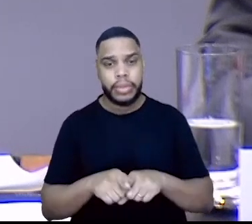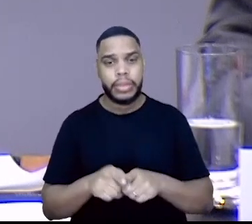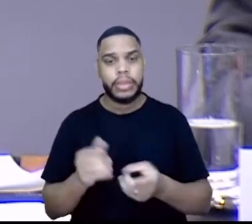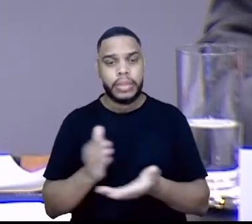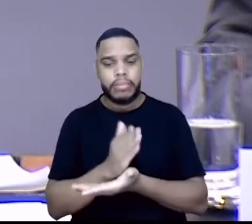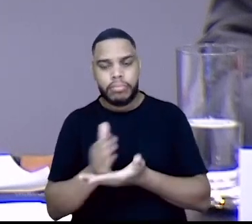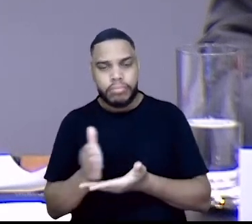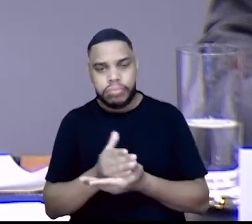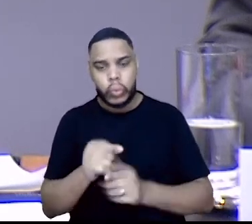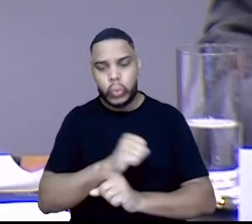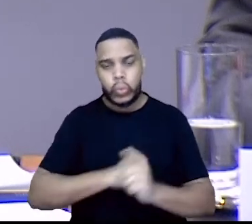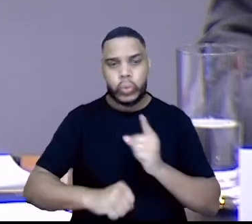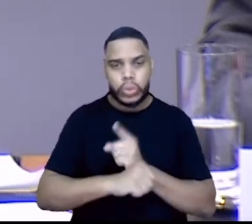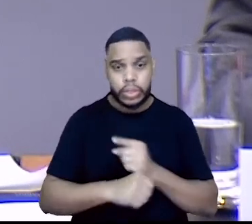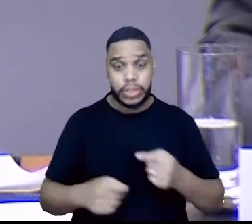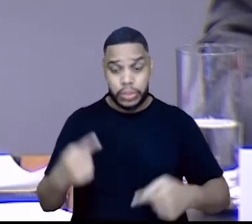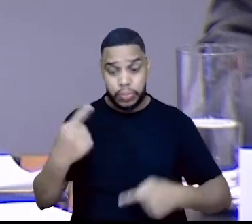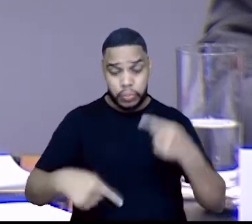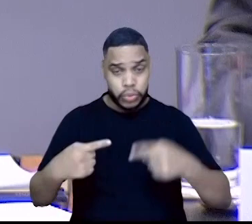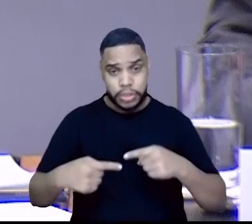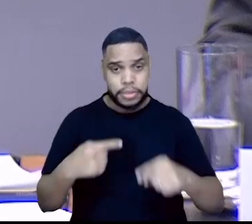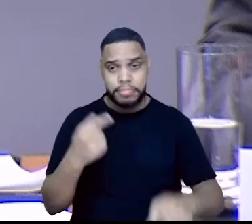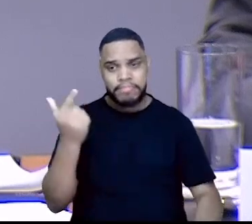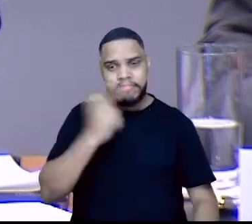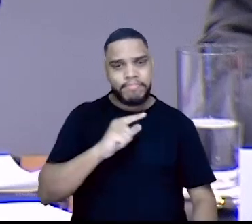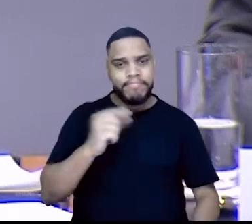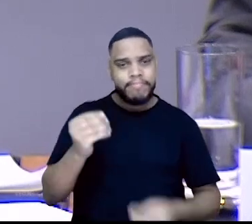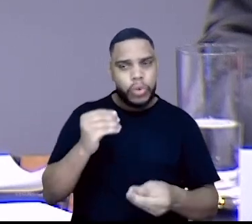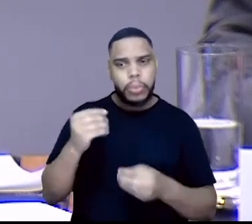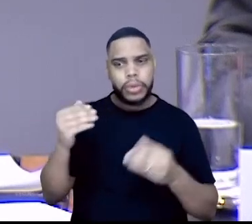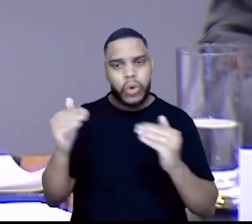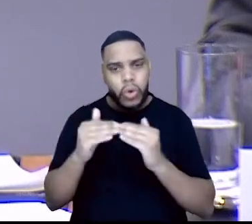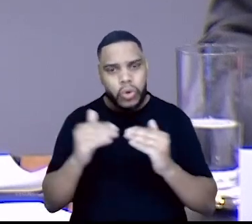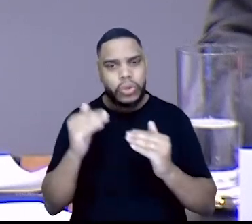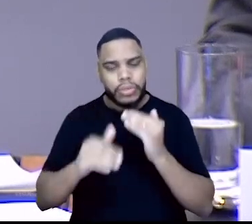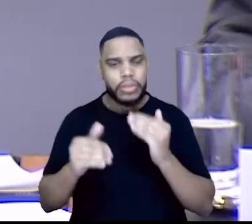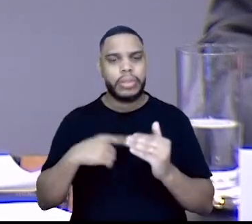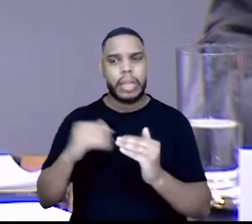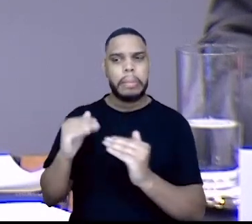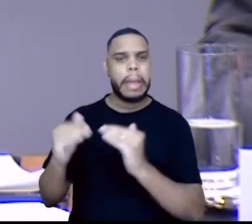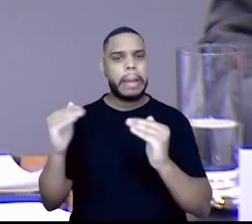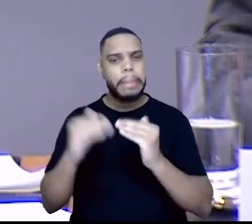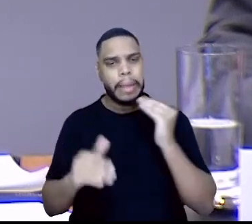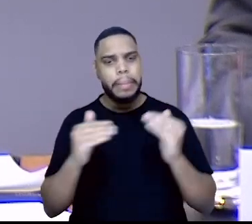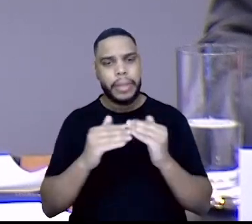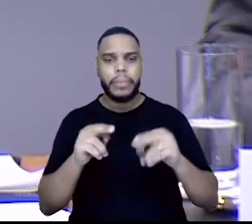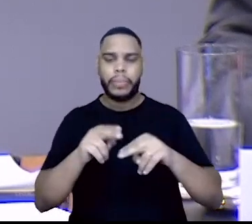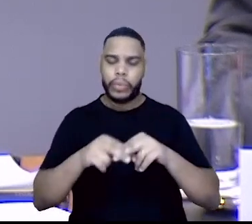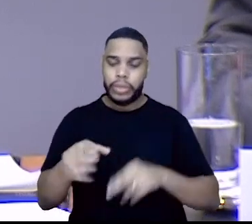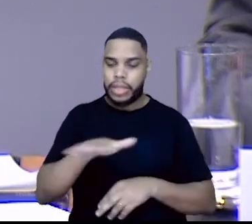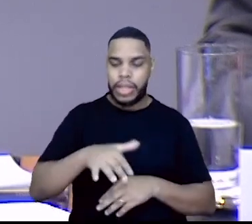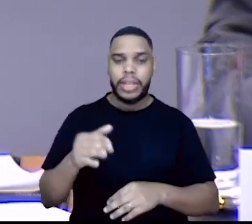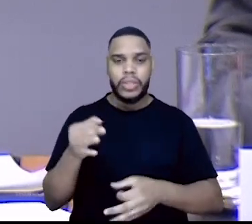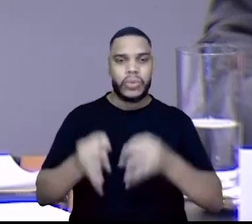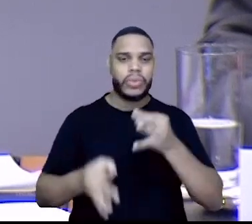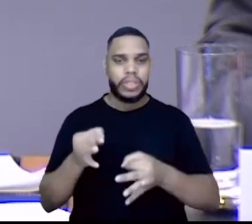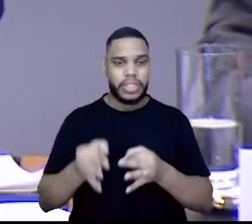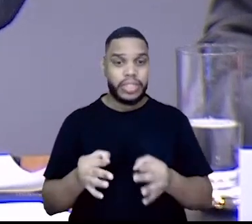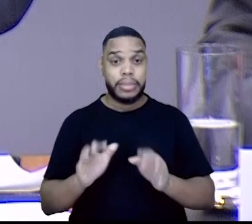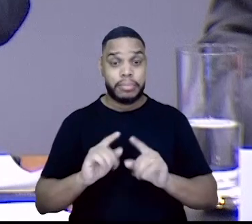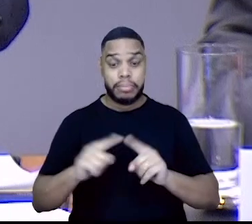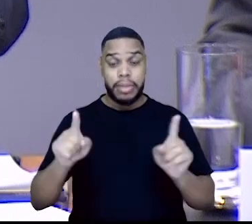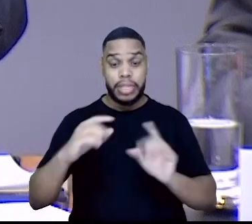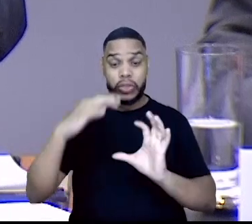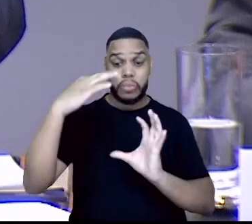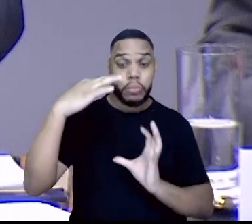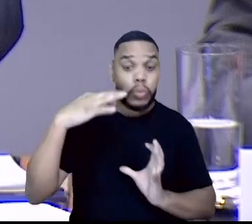na sociedade que a política não consegue produzir consenso e elas desaguam no poder judiciário. De modo que, no mundo inteiro,